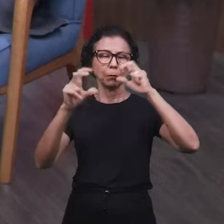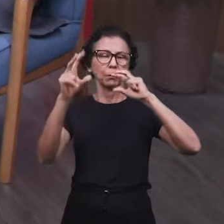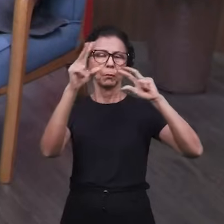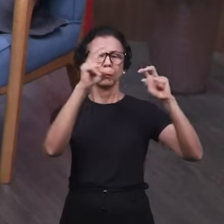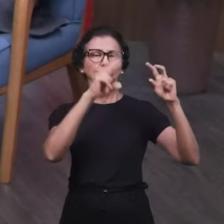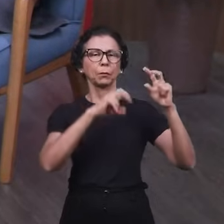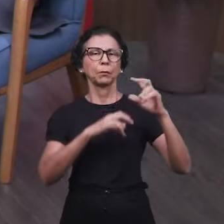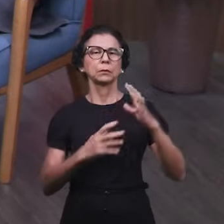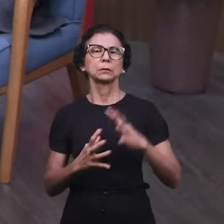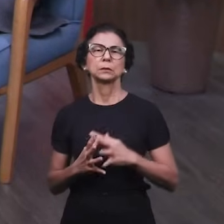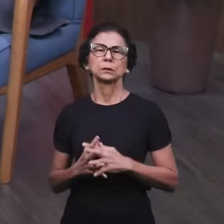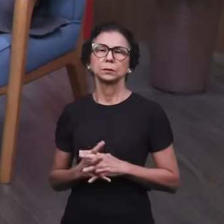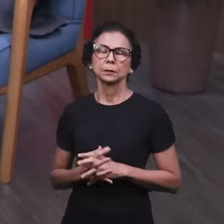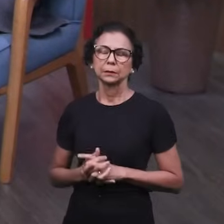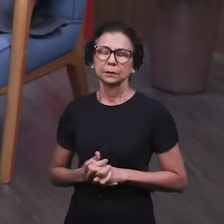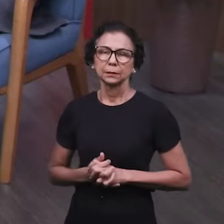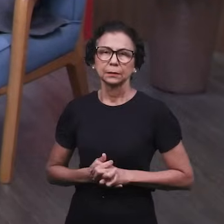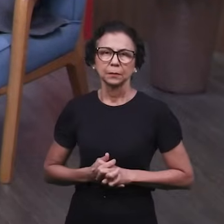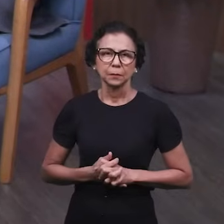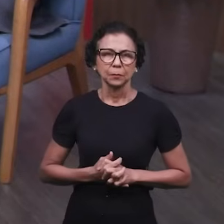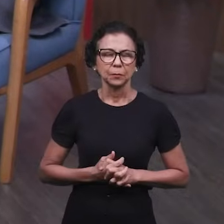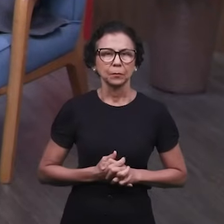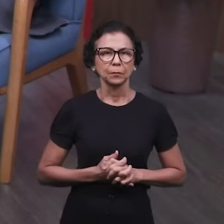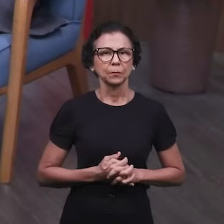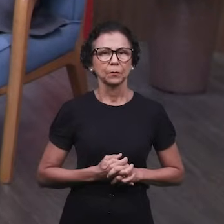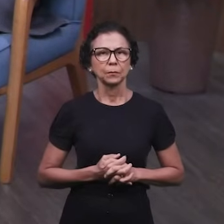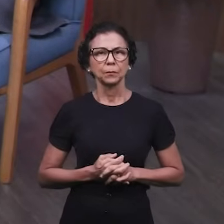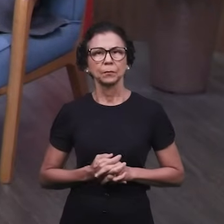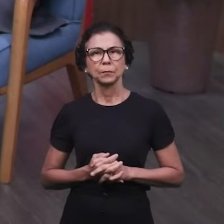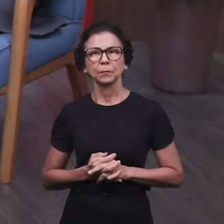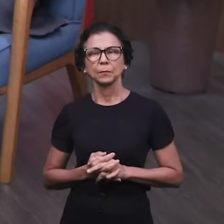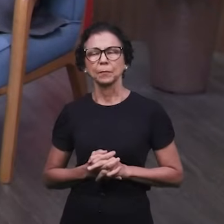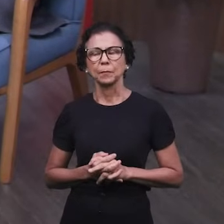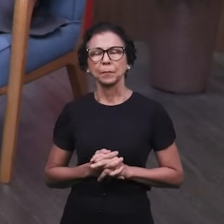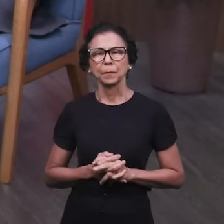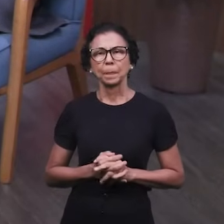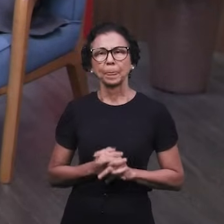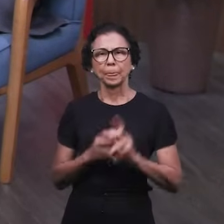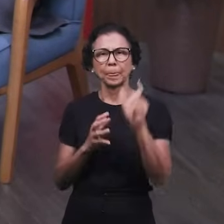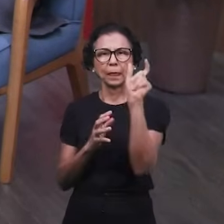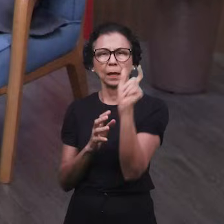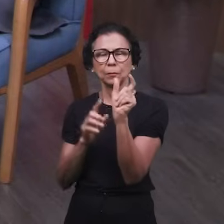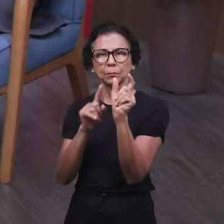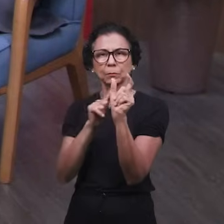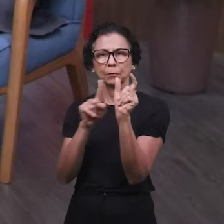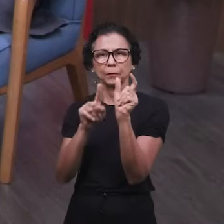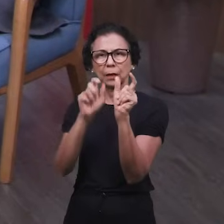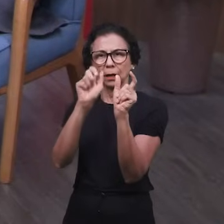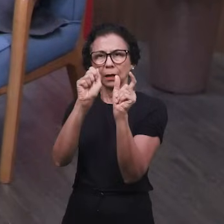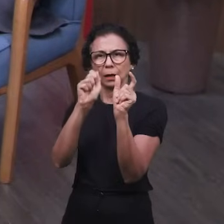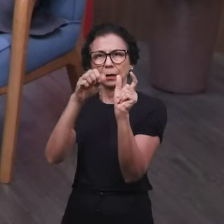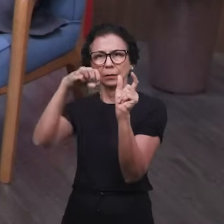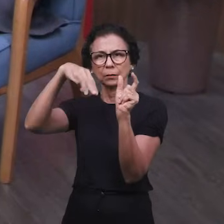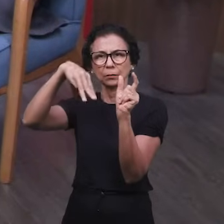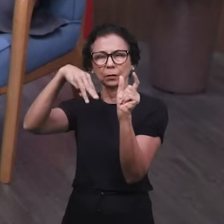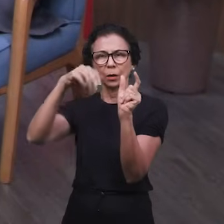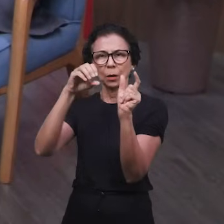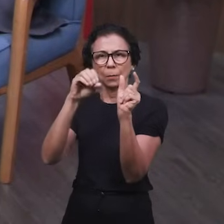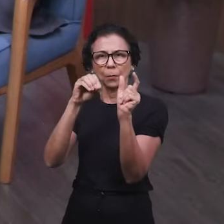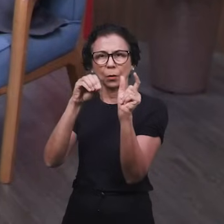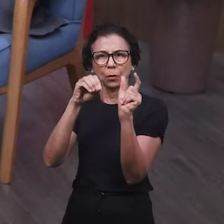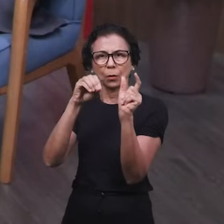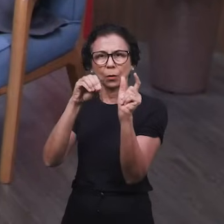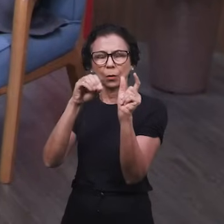E eu queria levantar aqui, porque a palavra amotinar, ela vem da